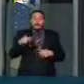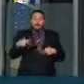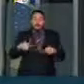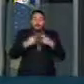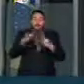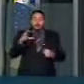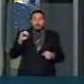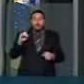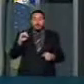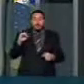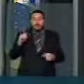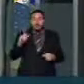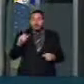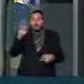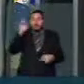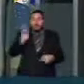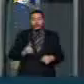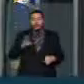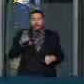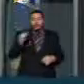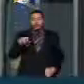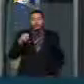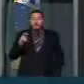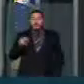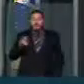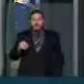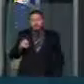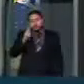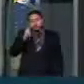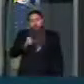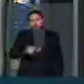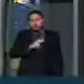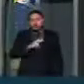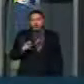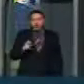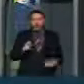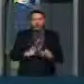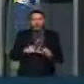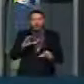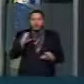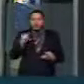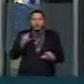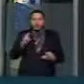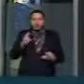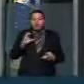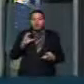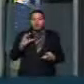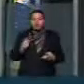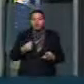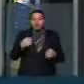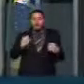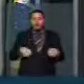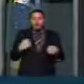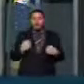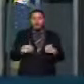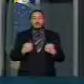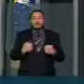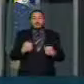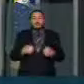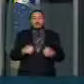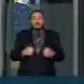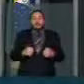Código de Direito Canônico, o candidato, o padre, no caso, o frade, o capuchinho, o Frei Rui, tem que ter, como todos os